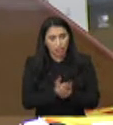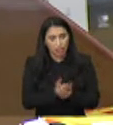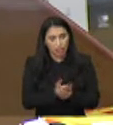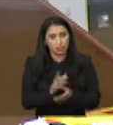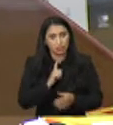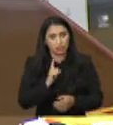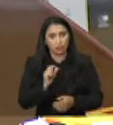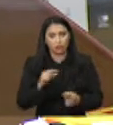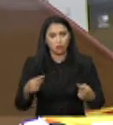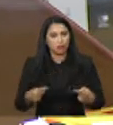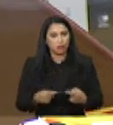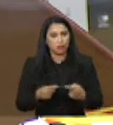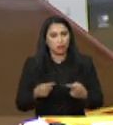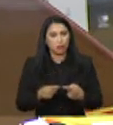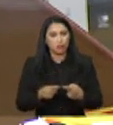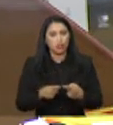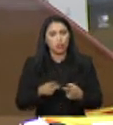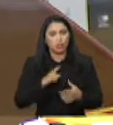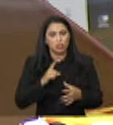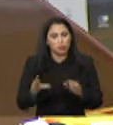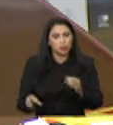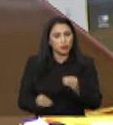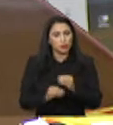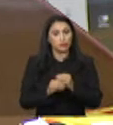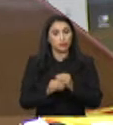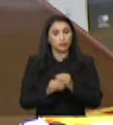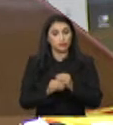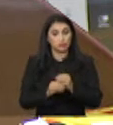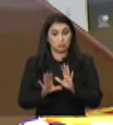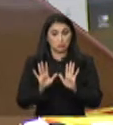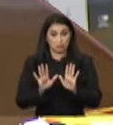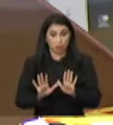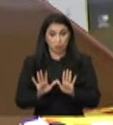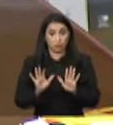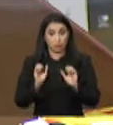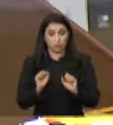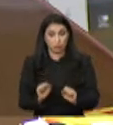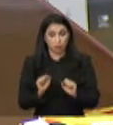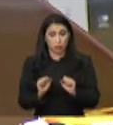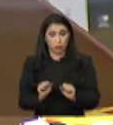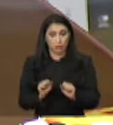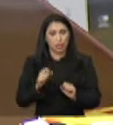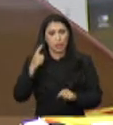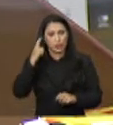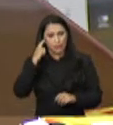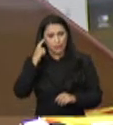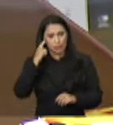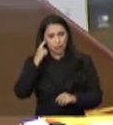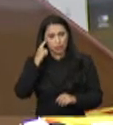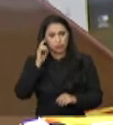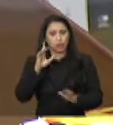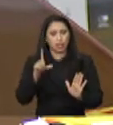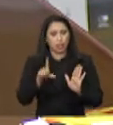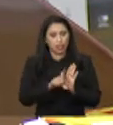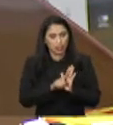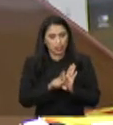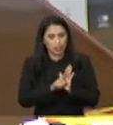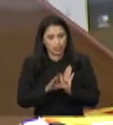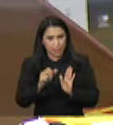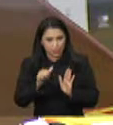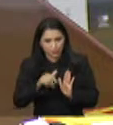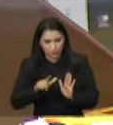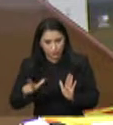previsão de ser cabível pelo Advento de lei superveniente Mais benéfica na verdade fácil provenientes a coisa julgada na lide Processual